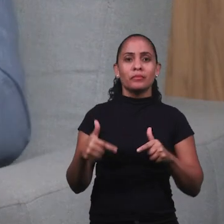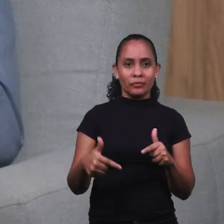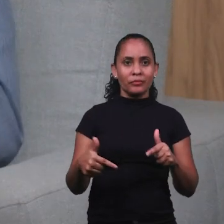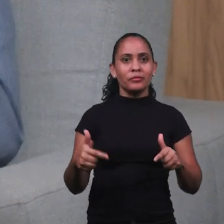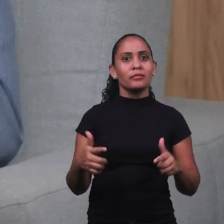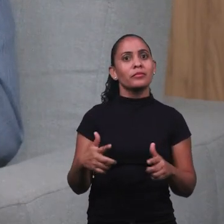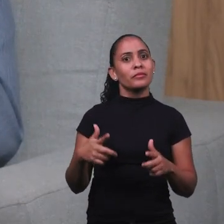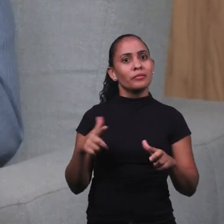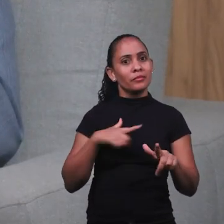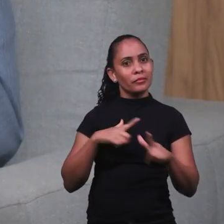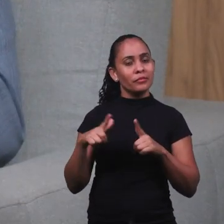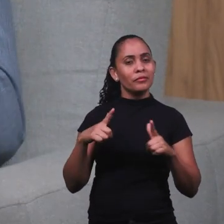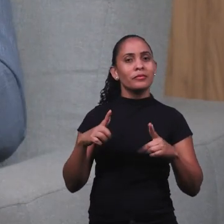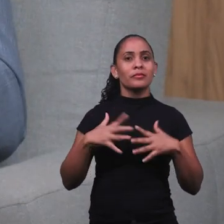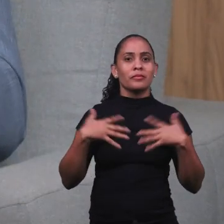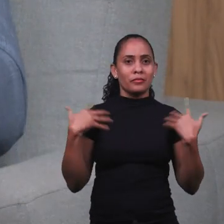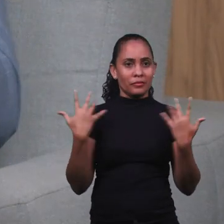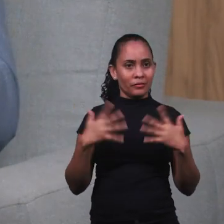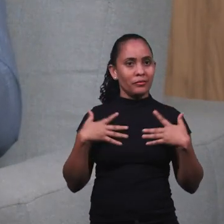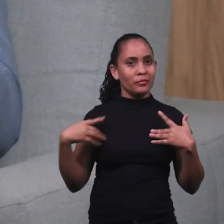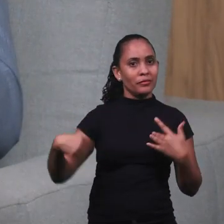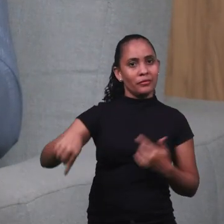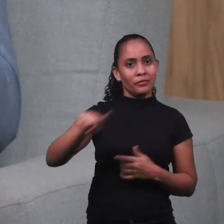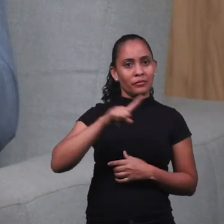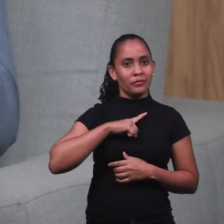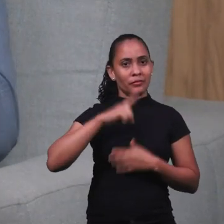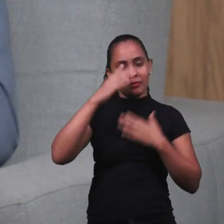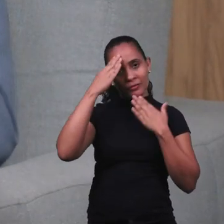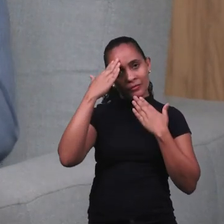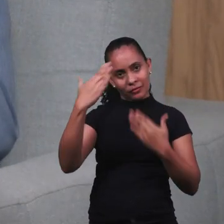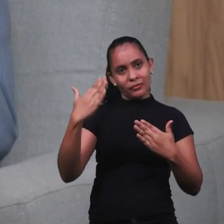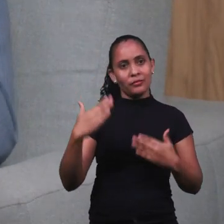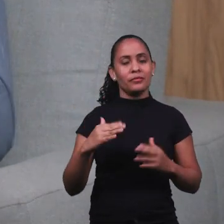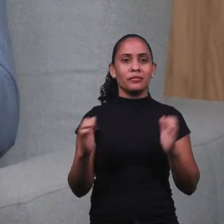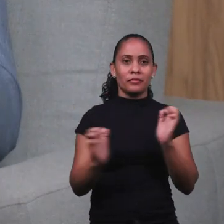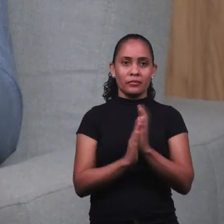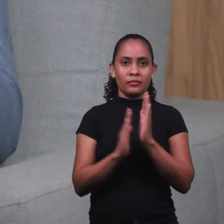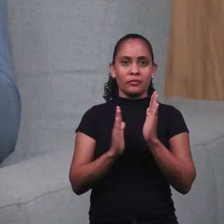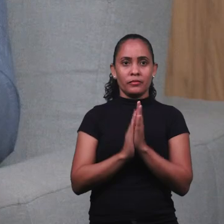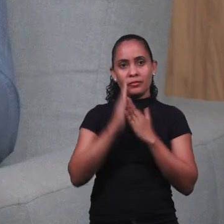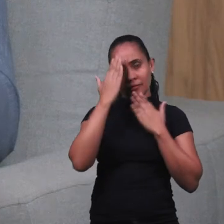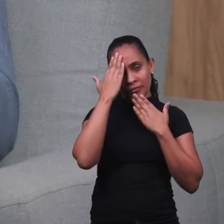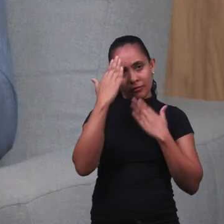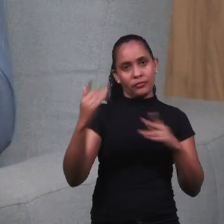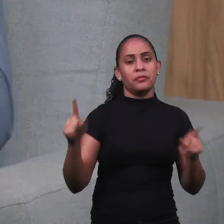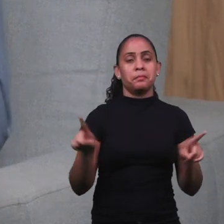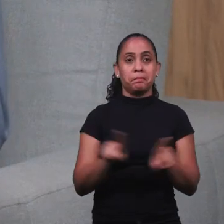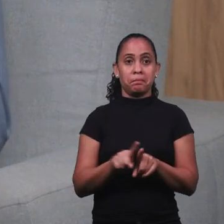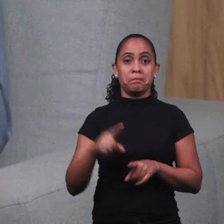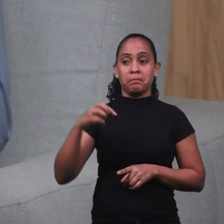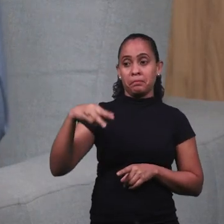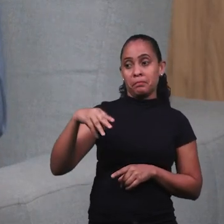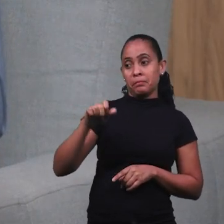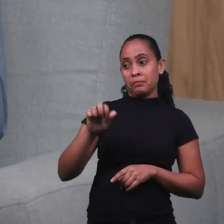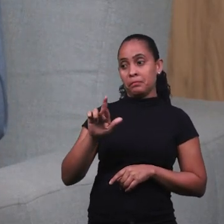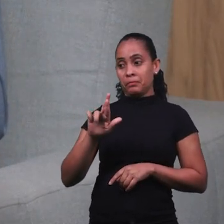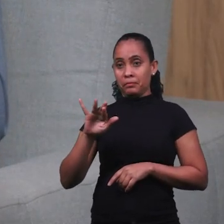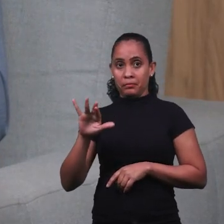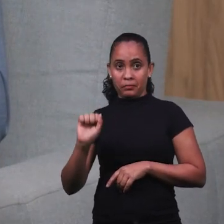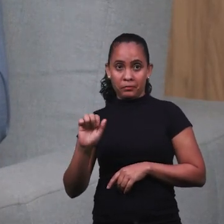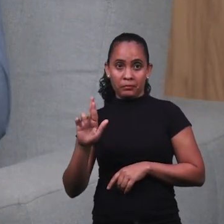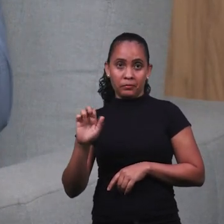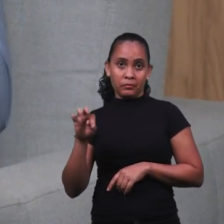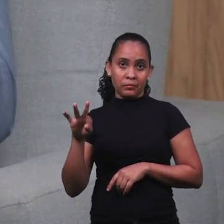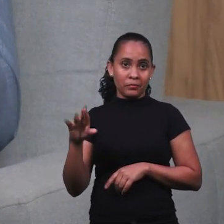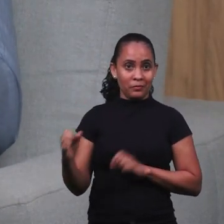com alegria a sua gratidão, o seu louvor a Deus. E também a nossa irmã Maria do Carmo, como falamos de louvor a